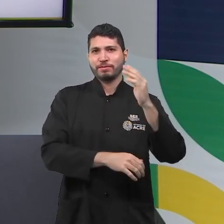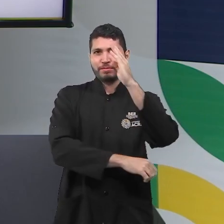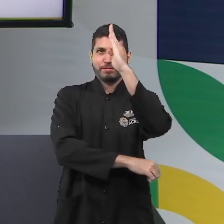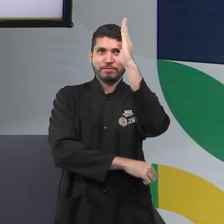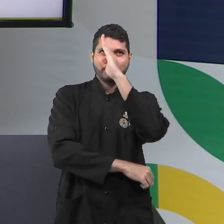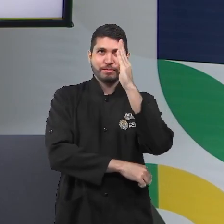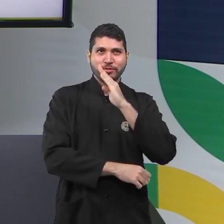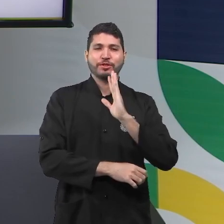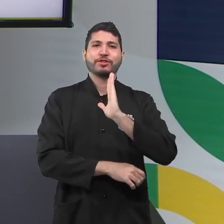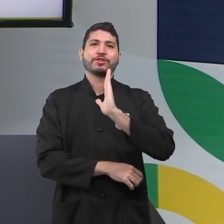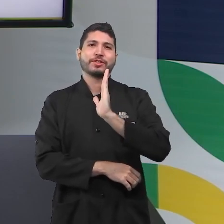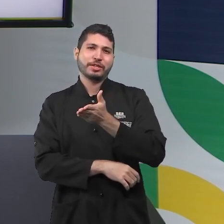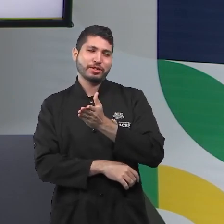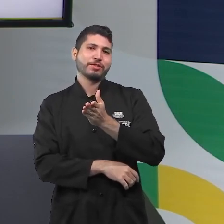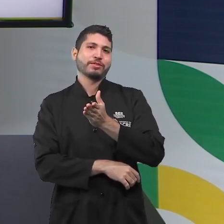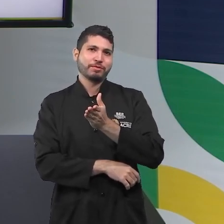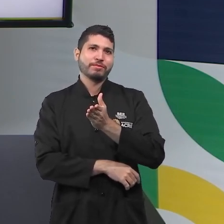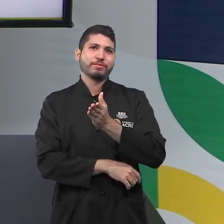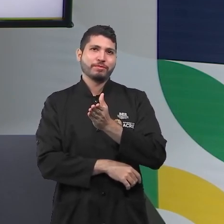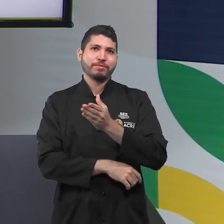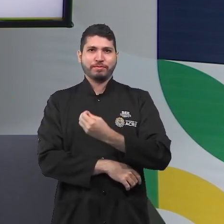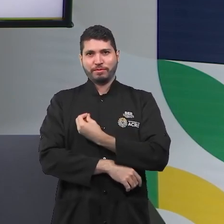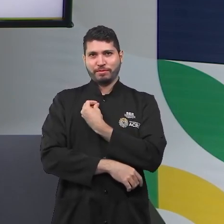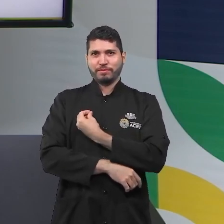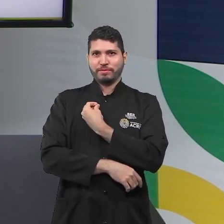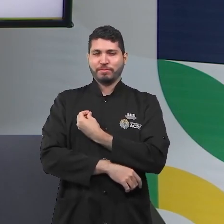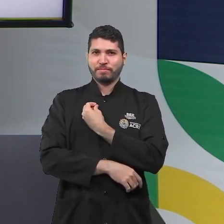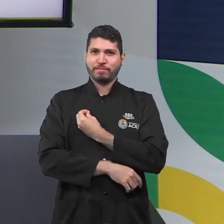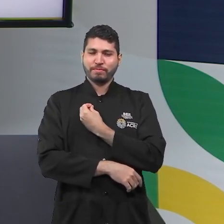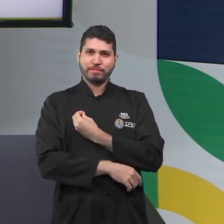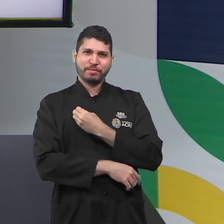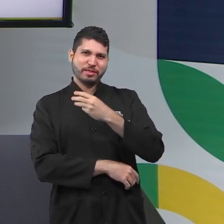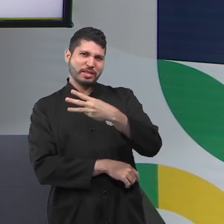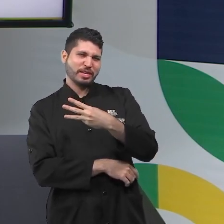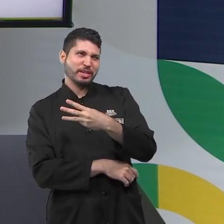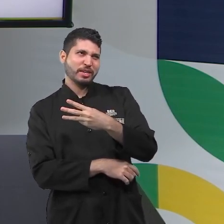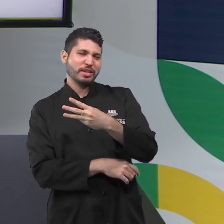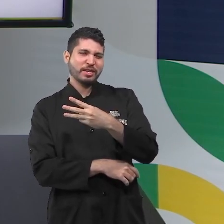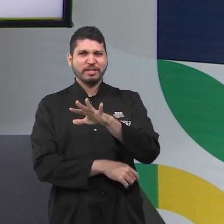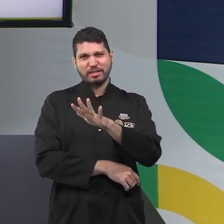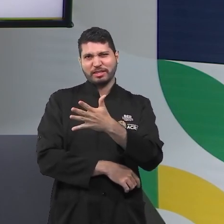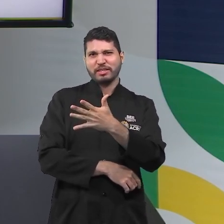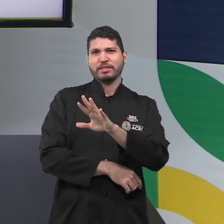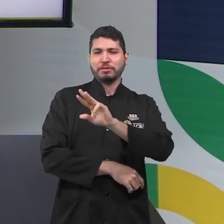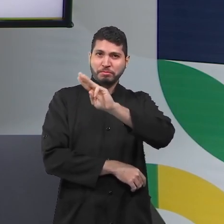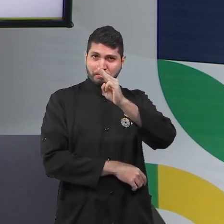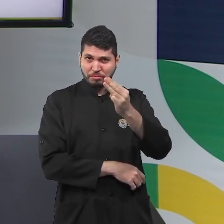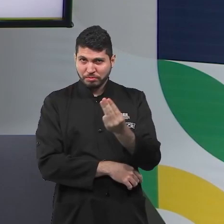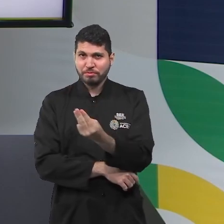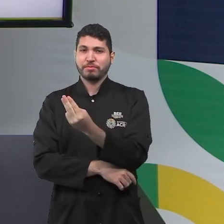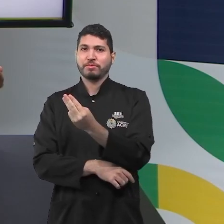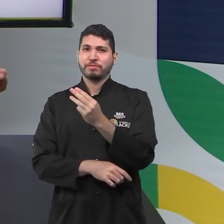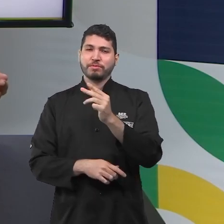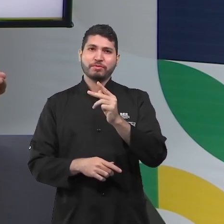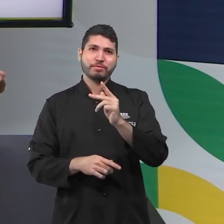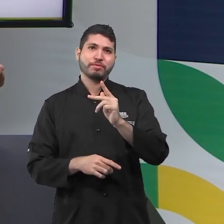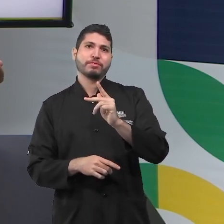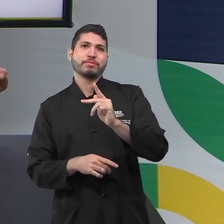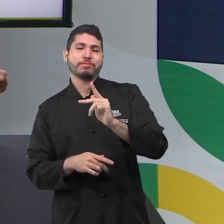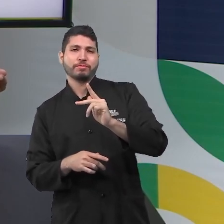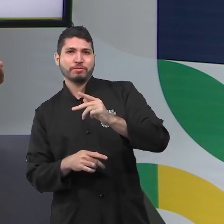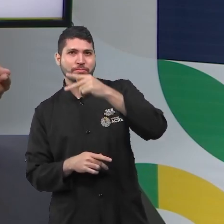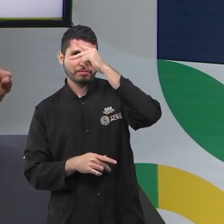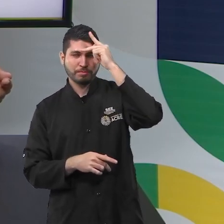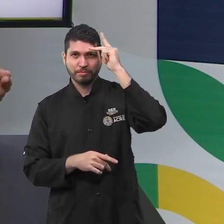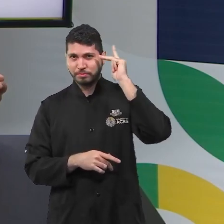entre 3 e 5 milhões de pessoas. Então, a gente não pode descobrir aquilo que já está